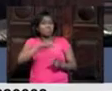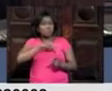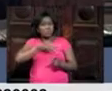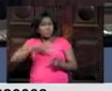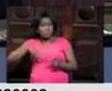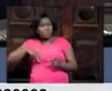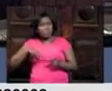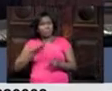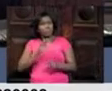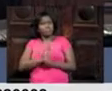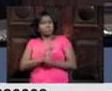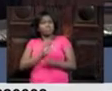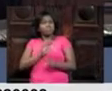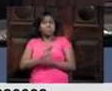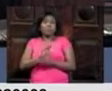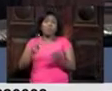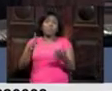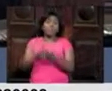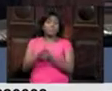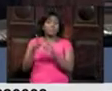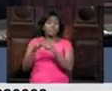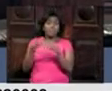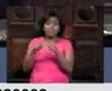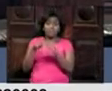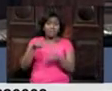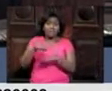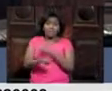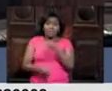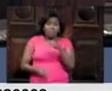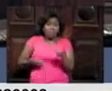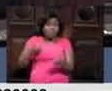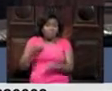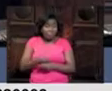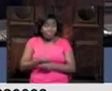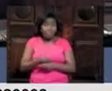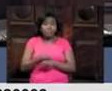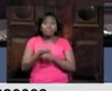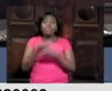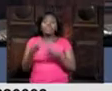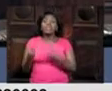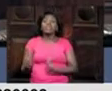no Brasil este ano. Grande móvel foi a entrega da